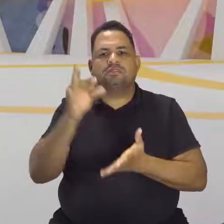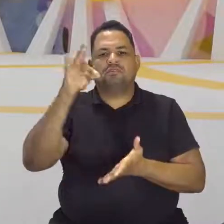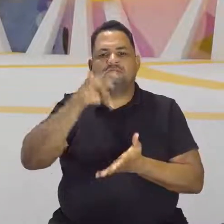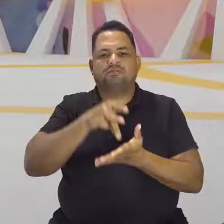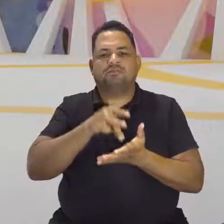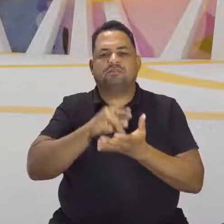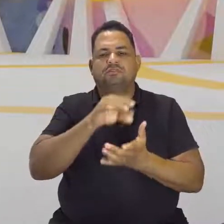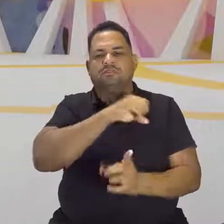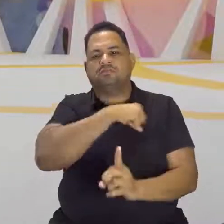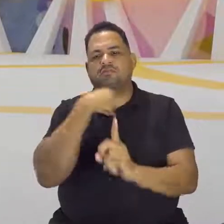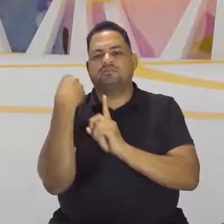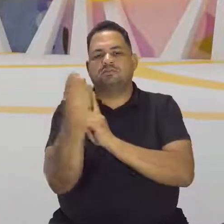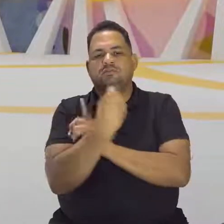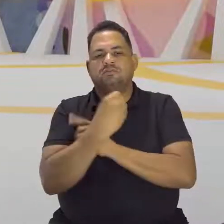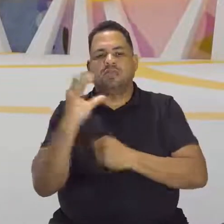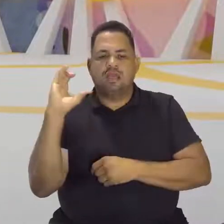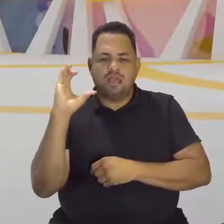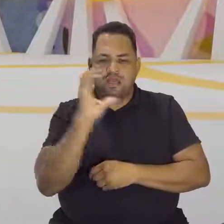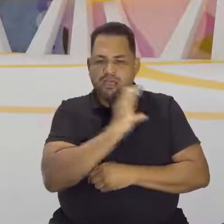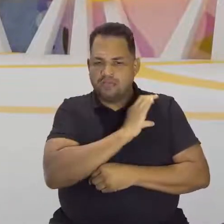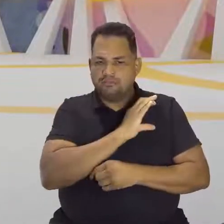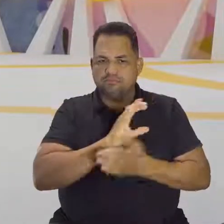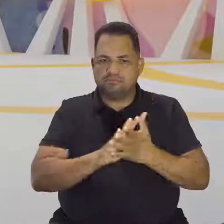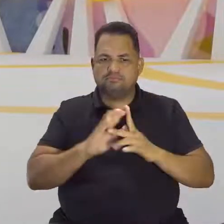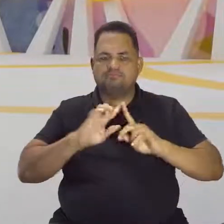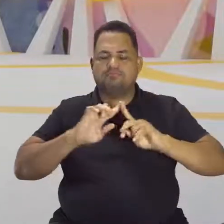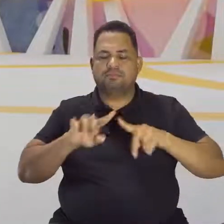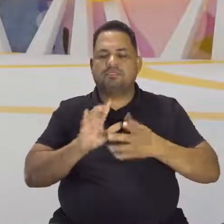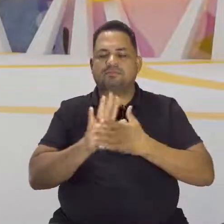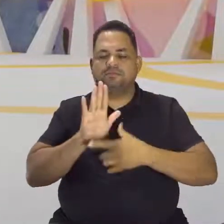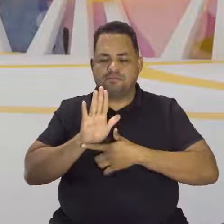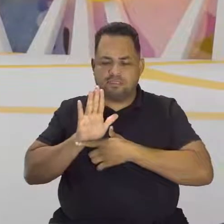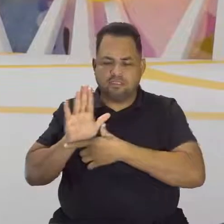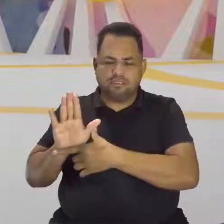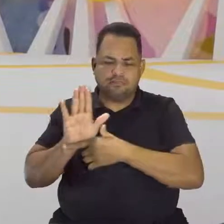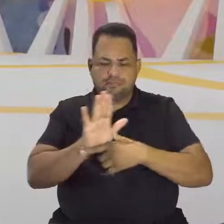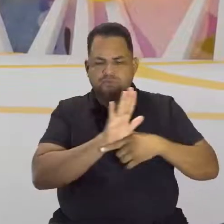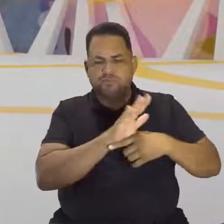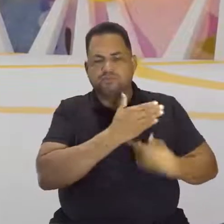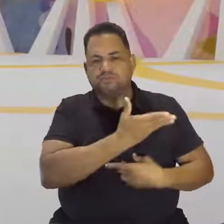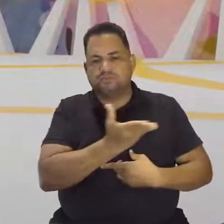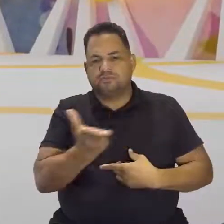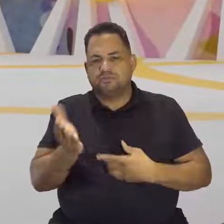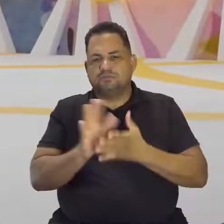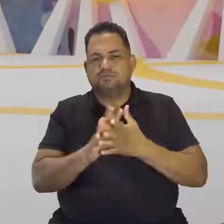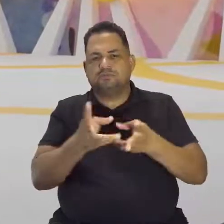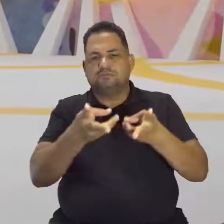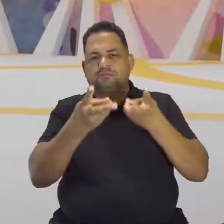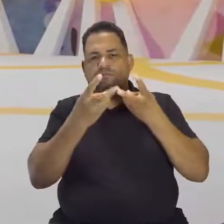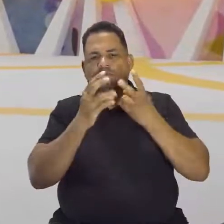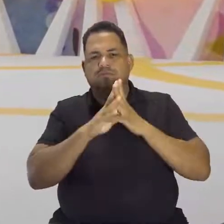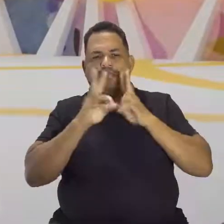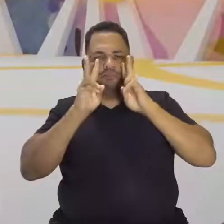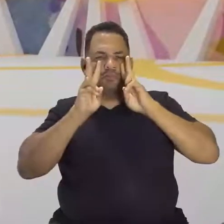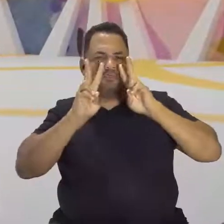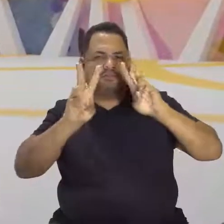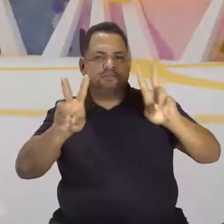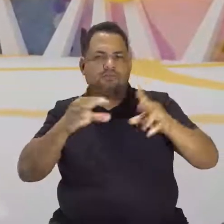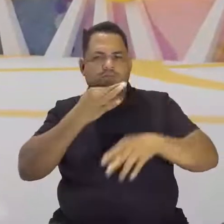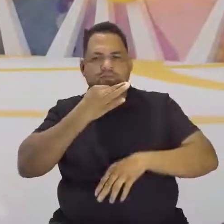Então, passa rápido, mas vai colaborar muito para essa visão crítica de vocês